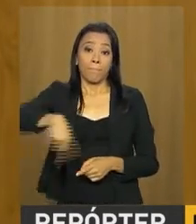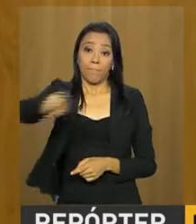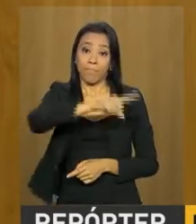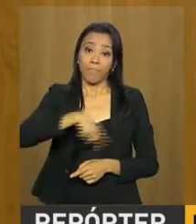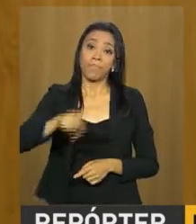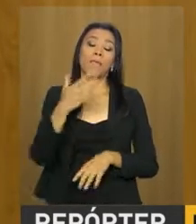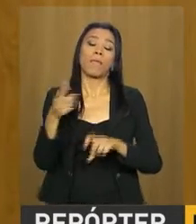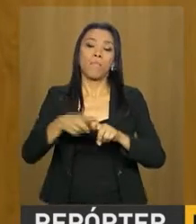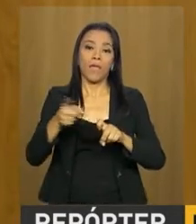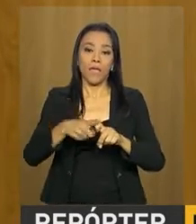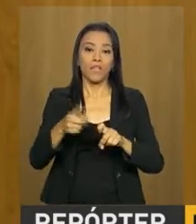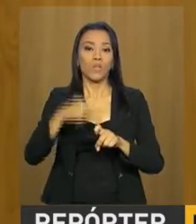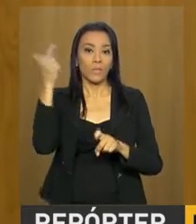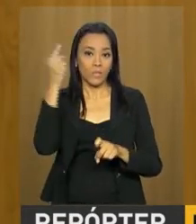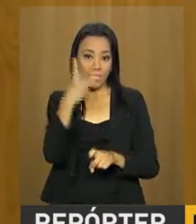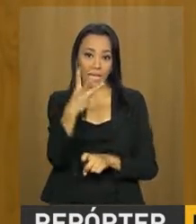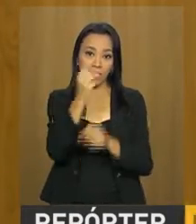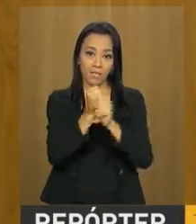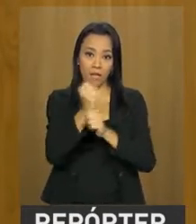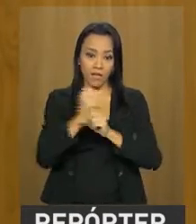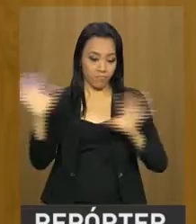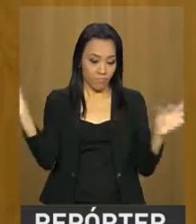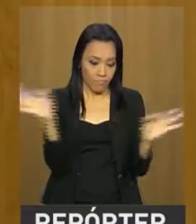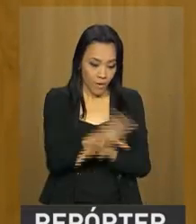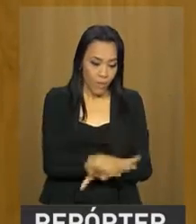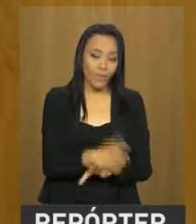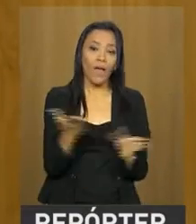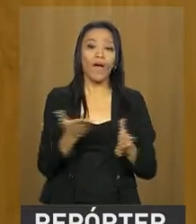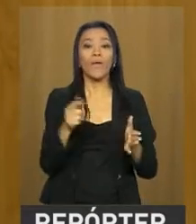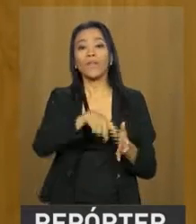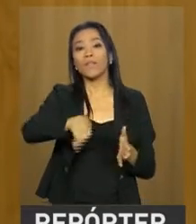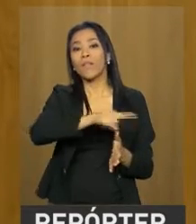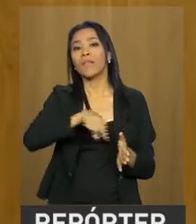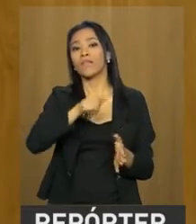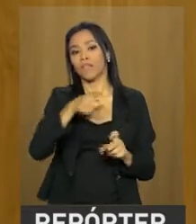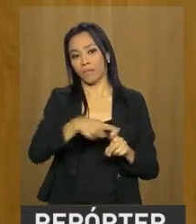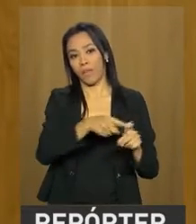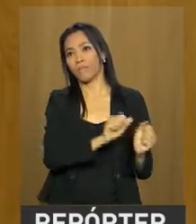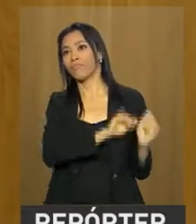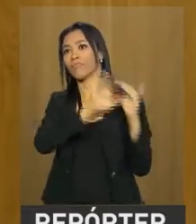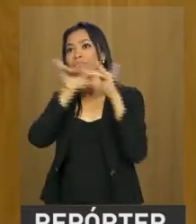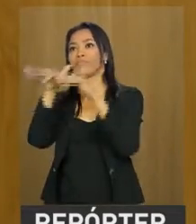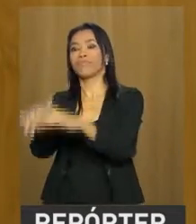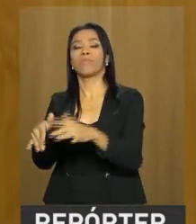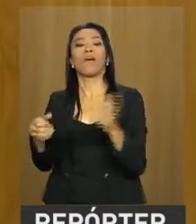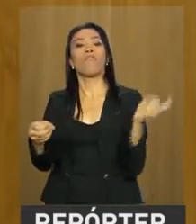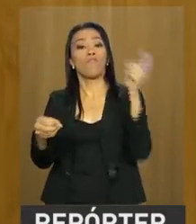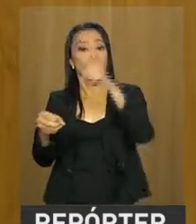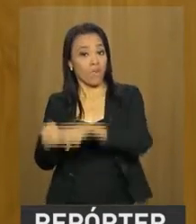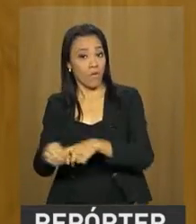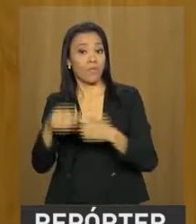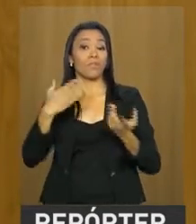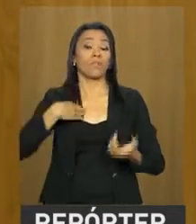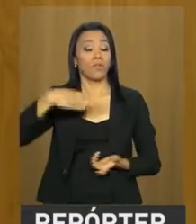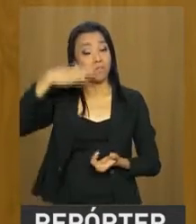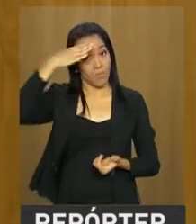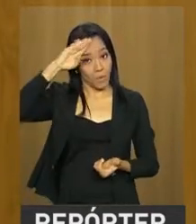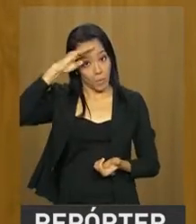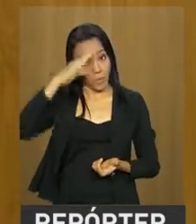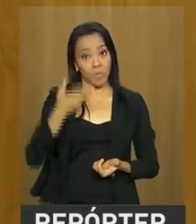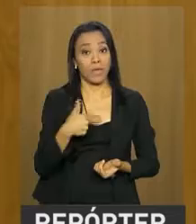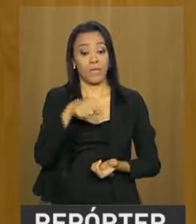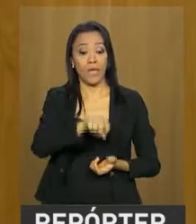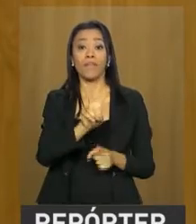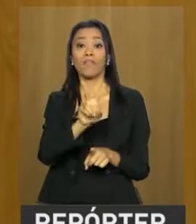retornam a Cuba. São 3.500 só nesse final de ano, e escolhemos as vagas mais atraentes em